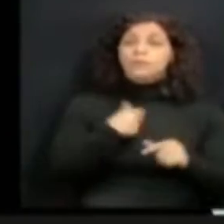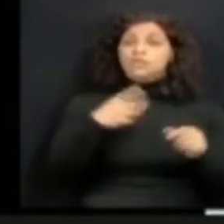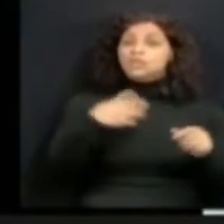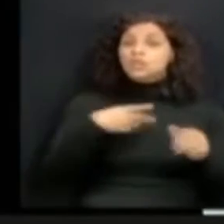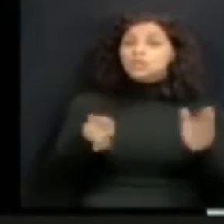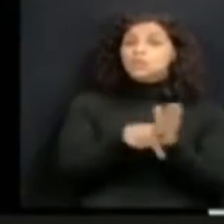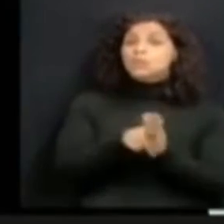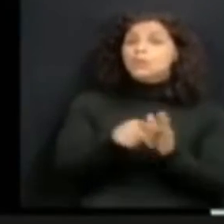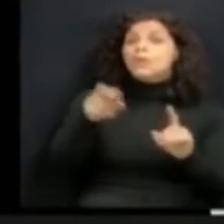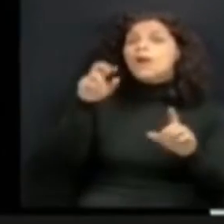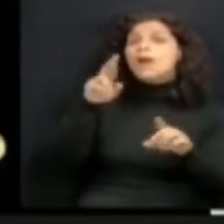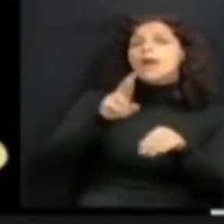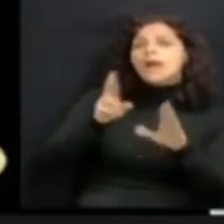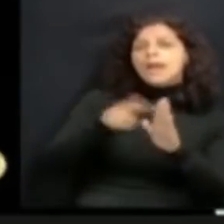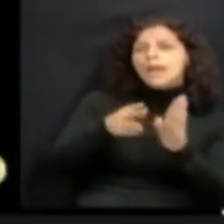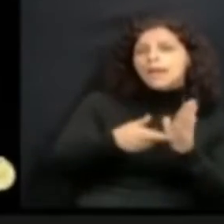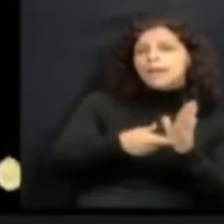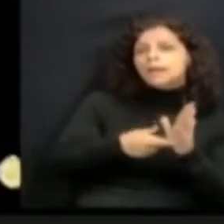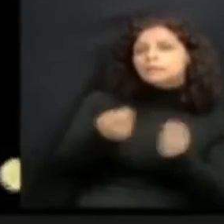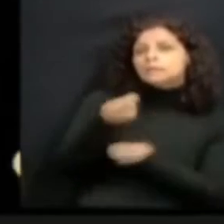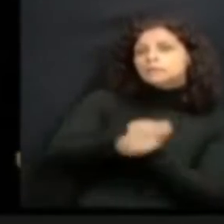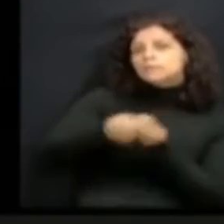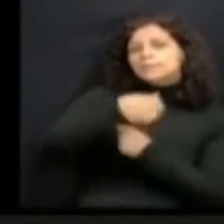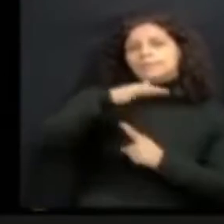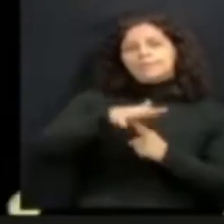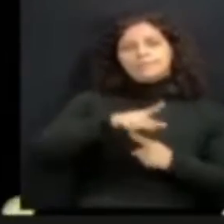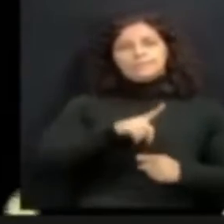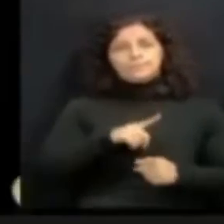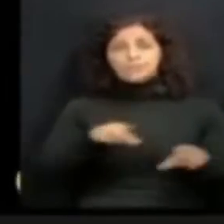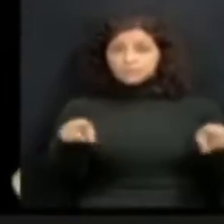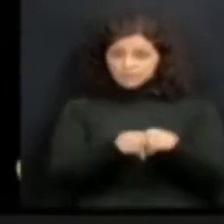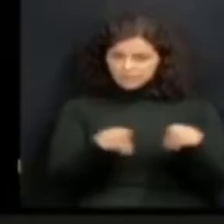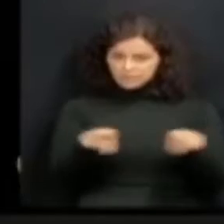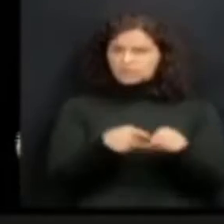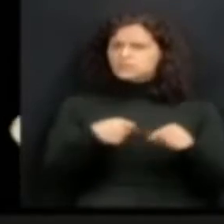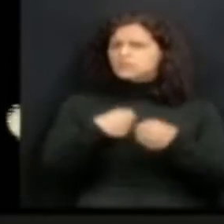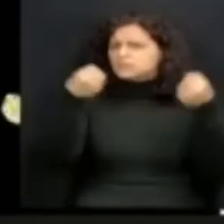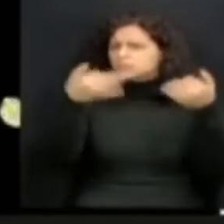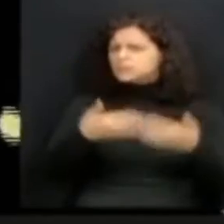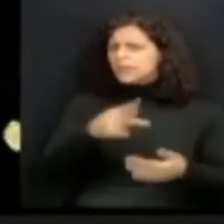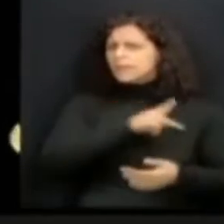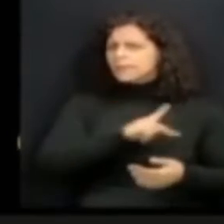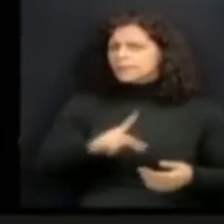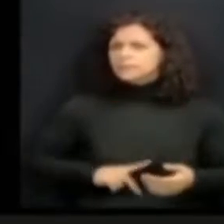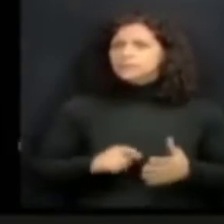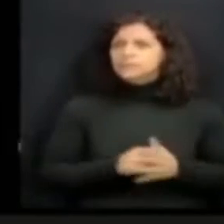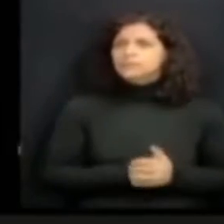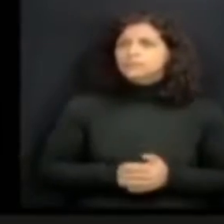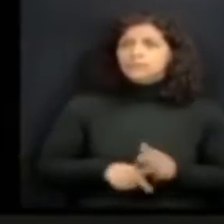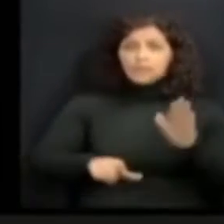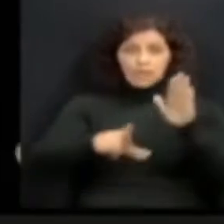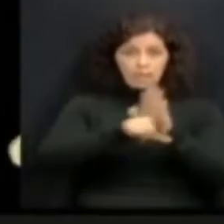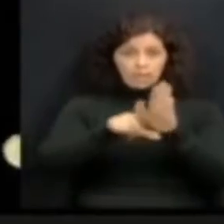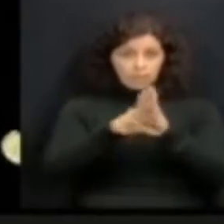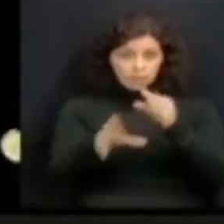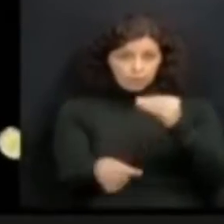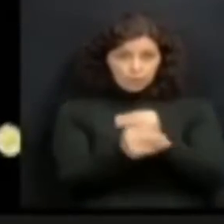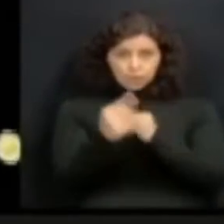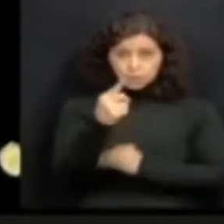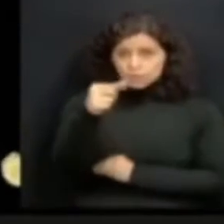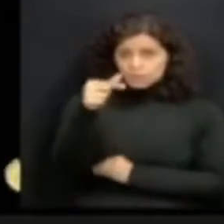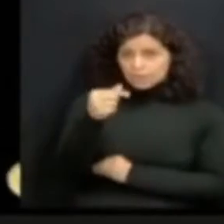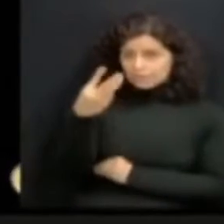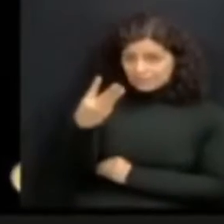formação de diretrizes para o orçamento do Estado. Também tem que colocar claro, presidente, que a Lei Complementar